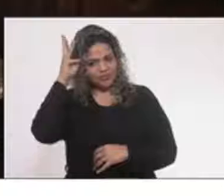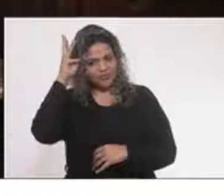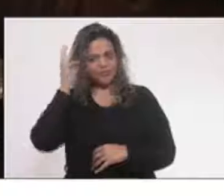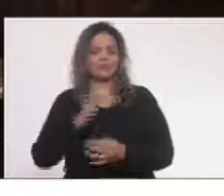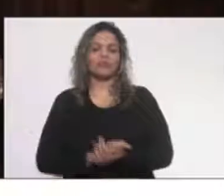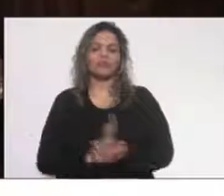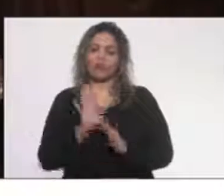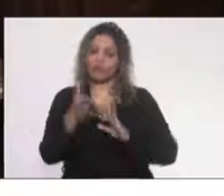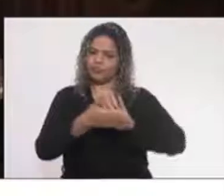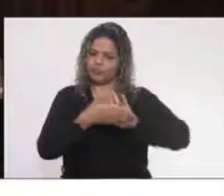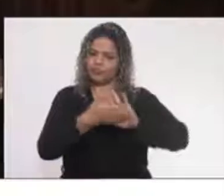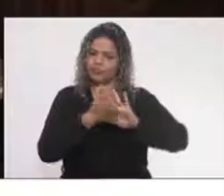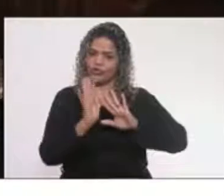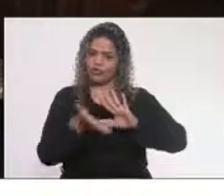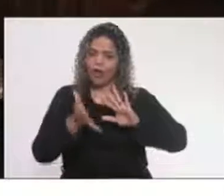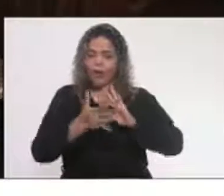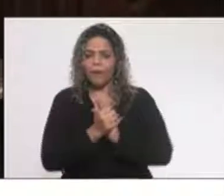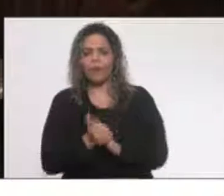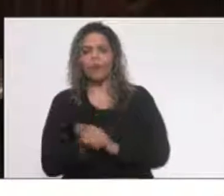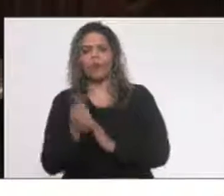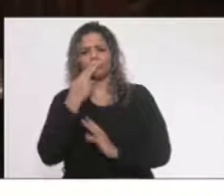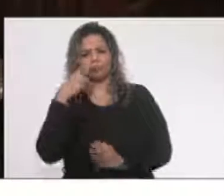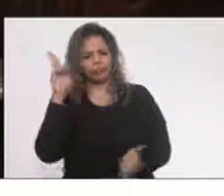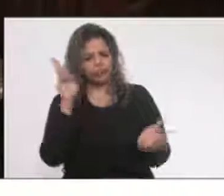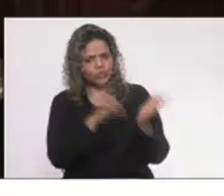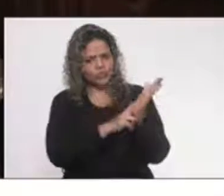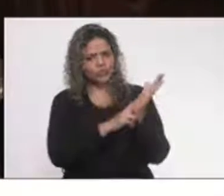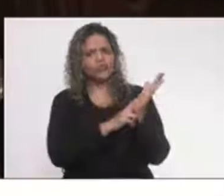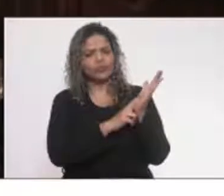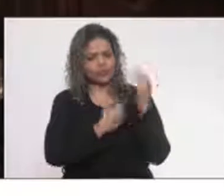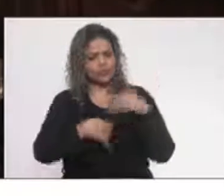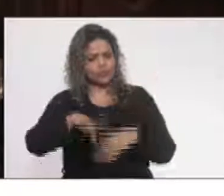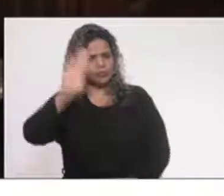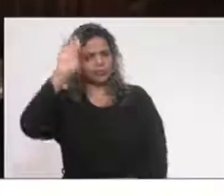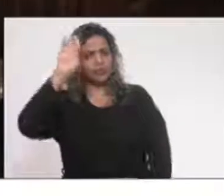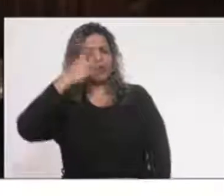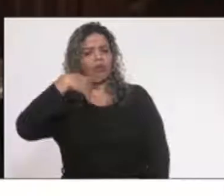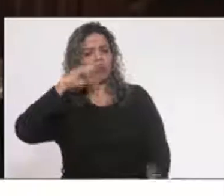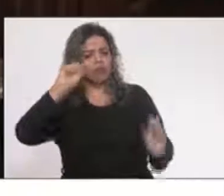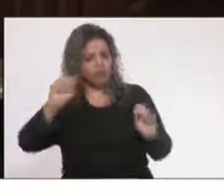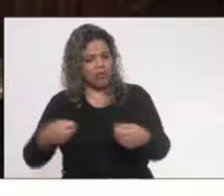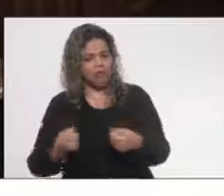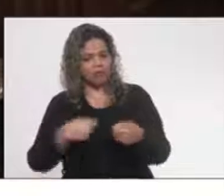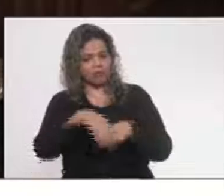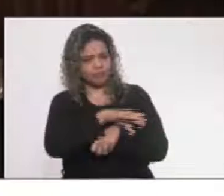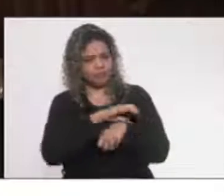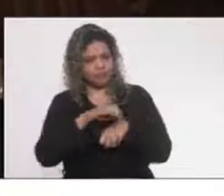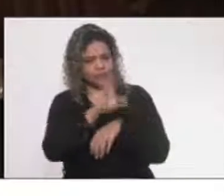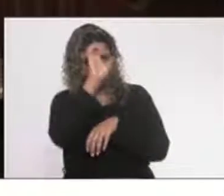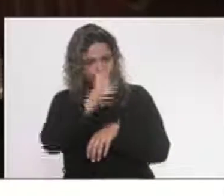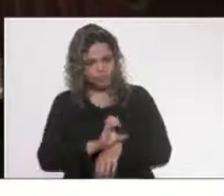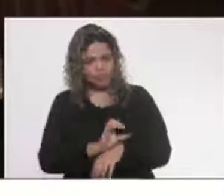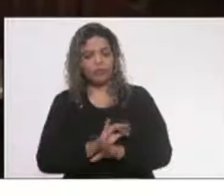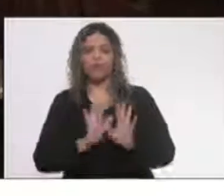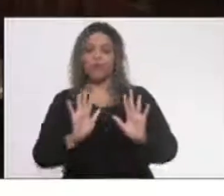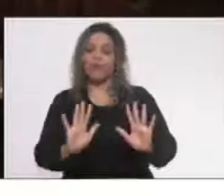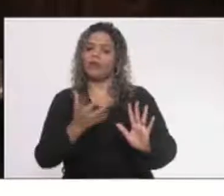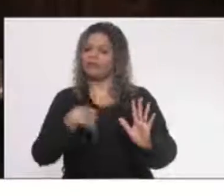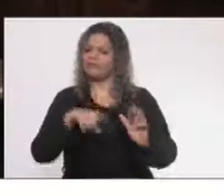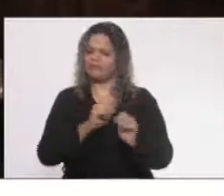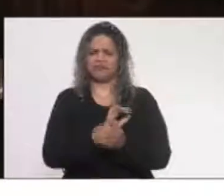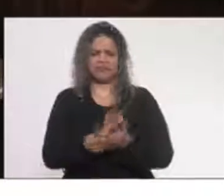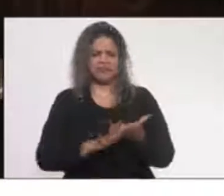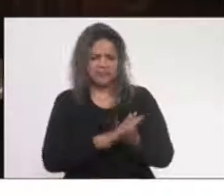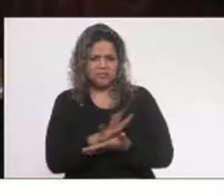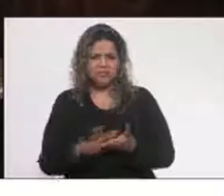se propôs e jurou, ao tomar posse, a defender a Constituição do Estado. Porém, não o